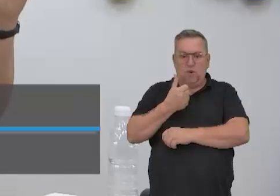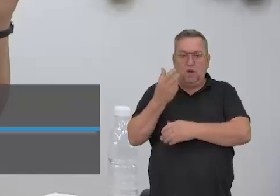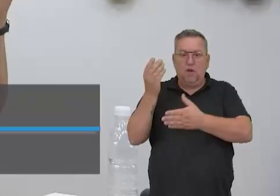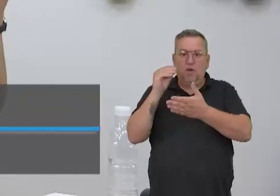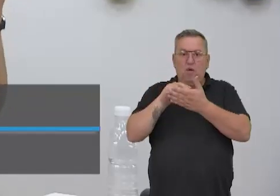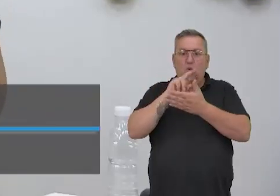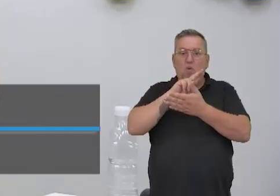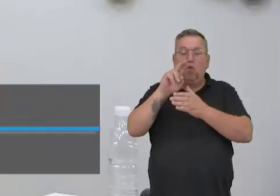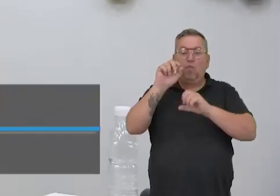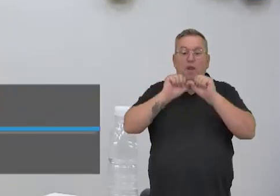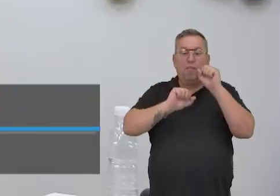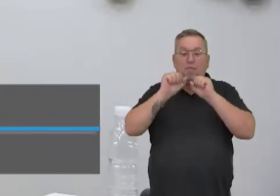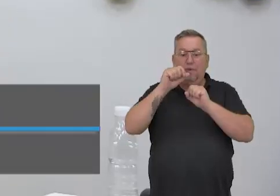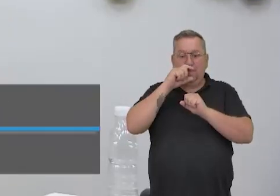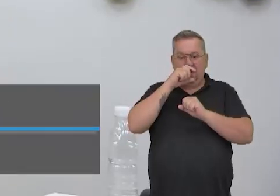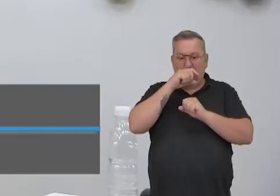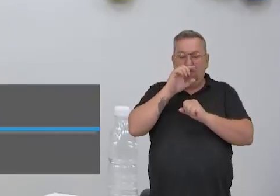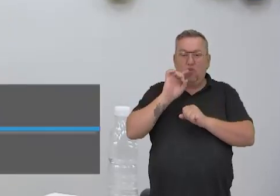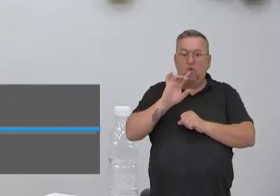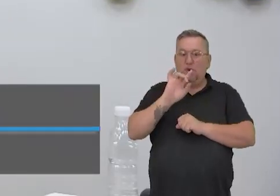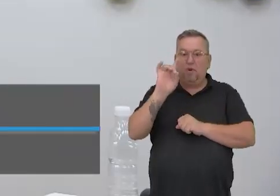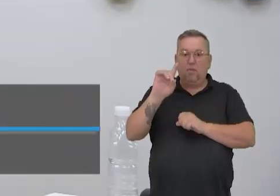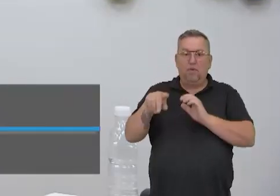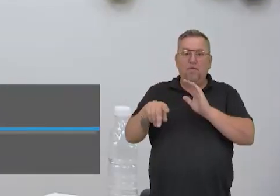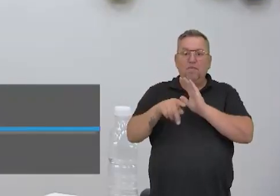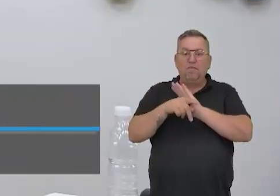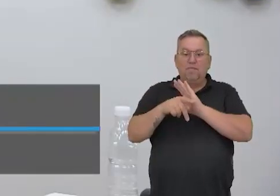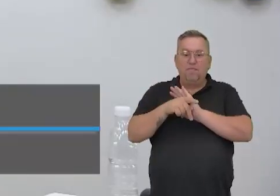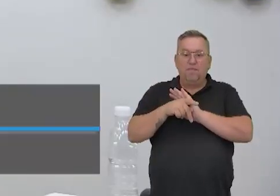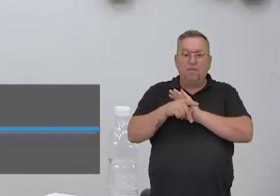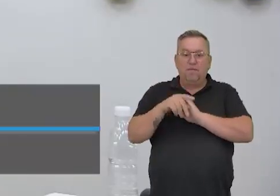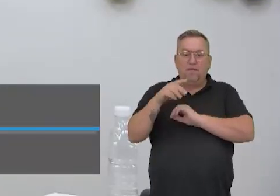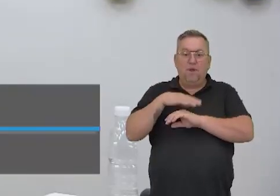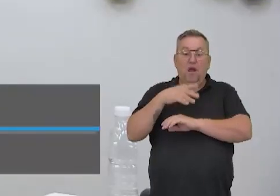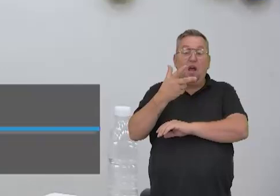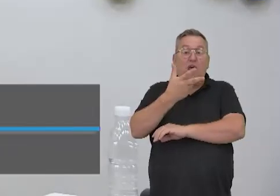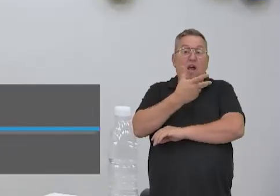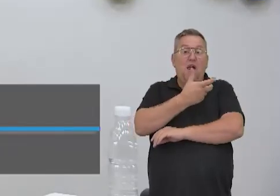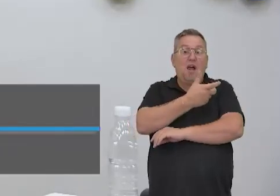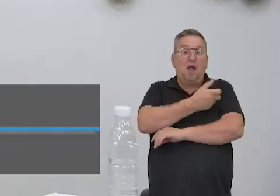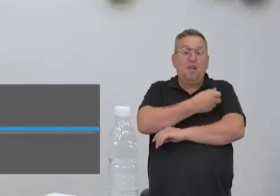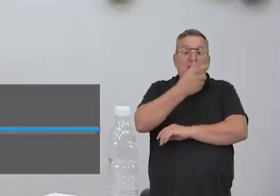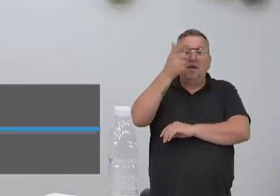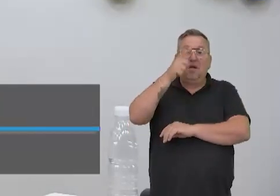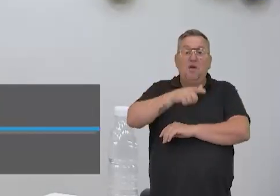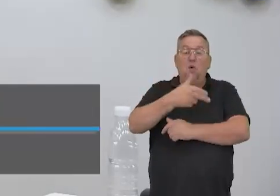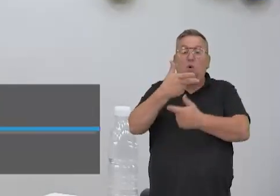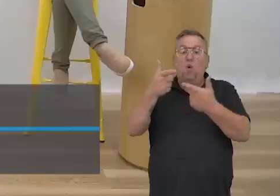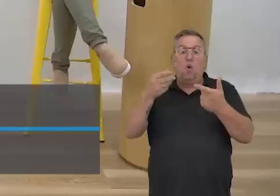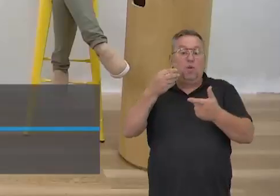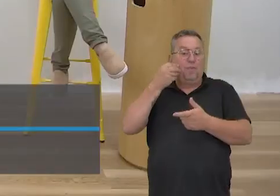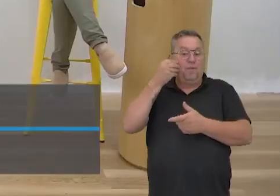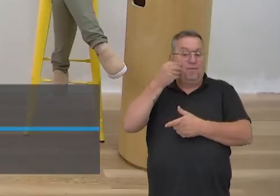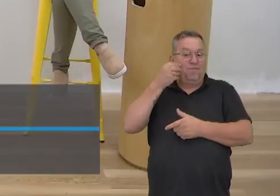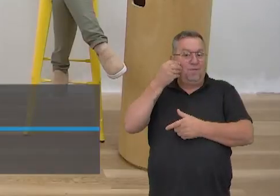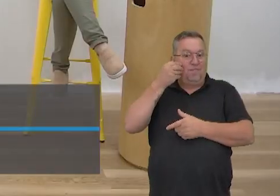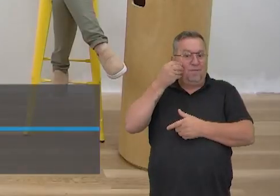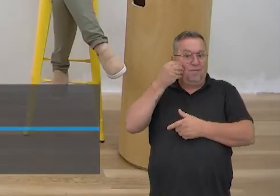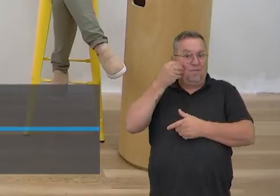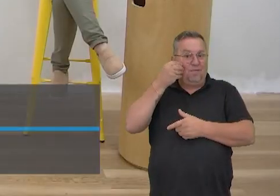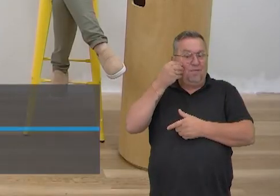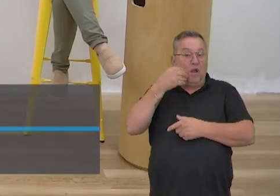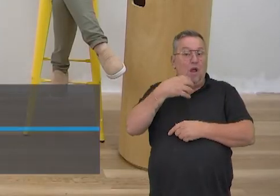nome da empresa. Só que não era sobre a vacina, era sobre outro experimento. Né? Então,